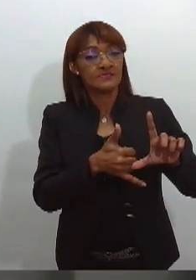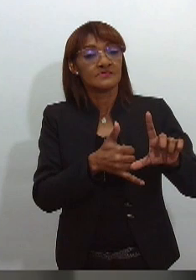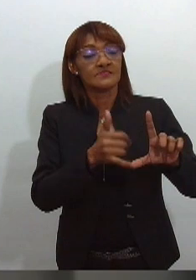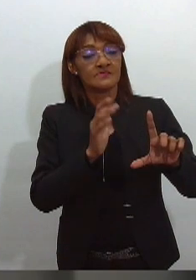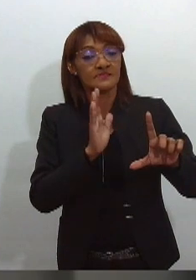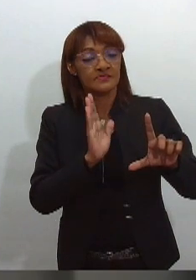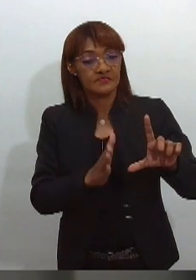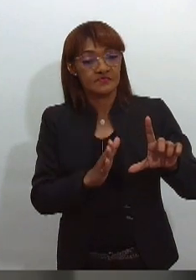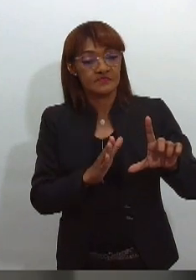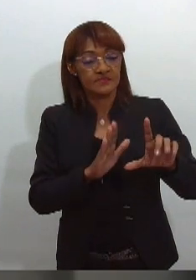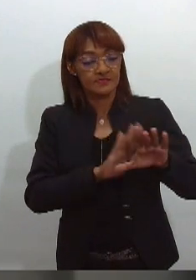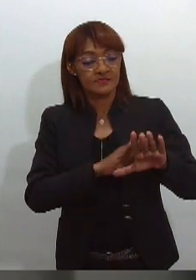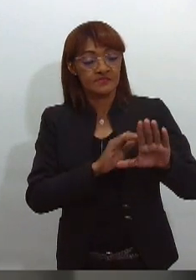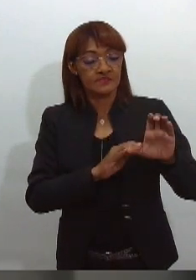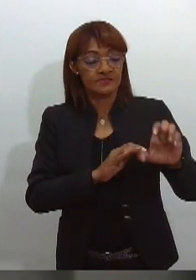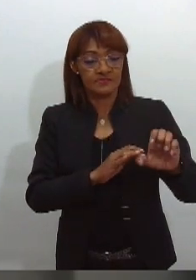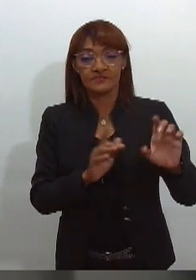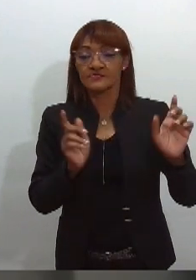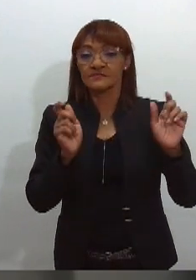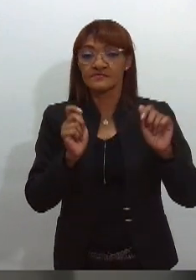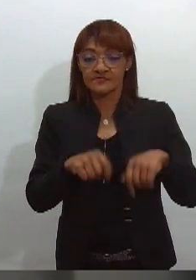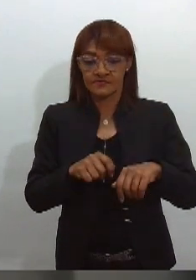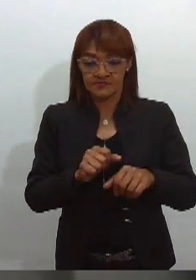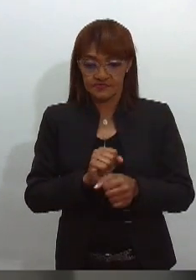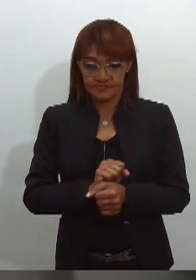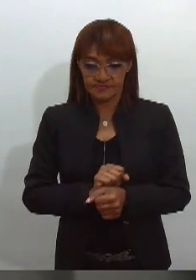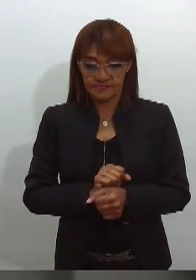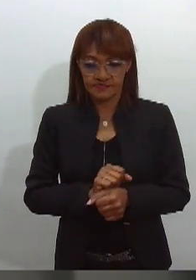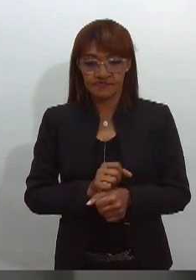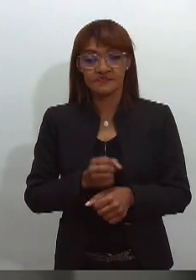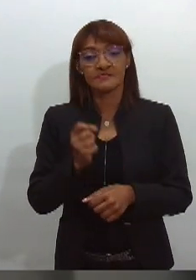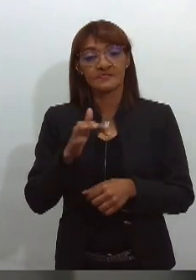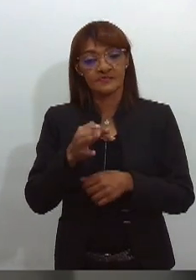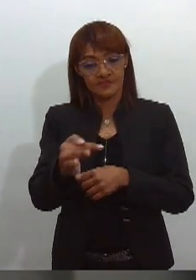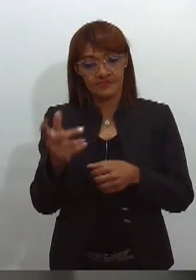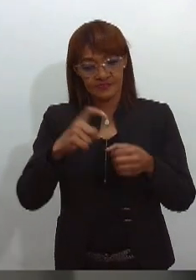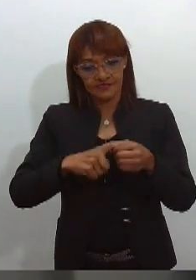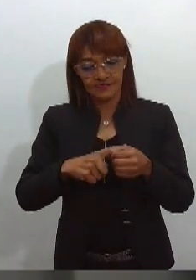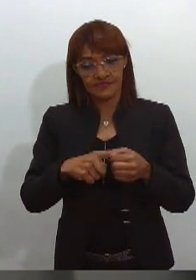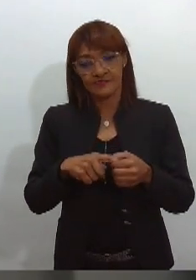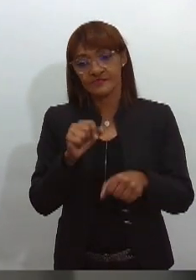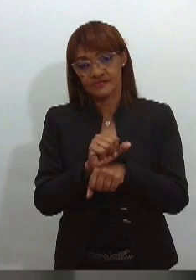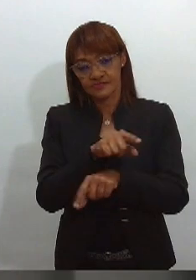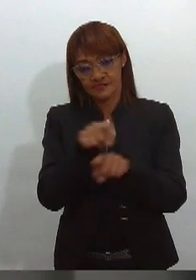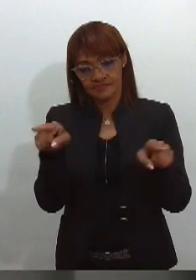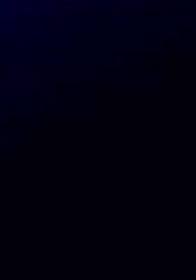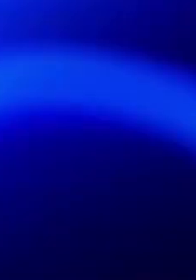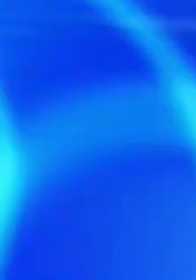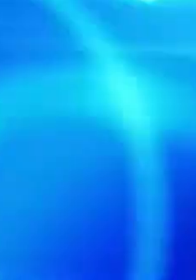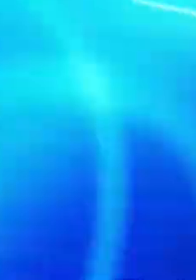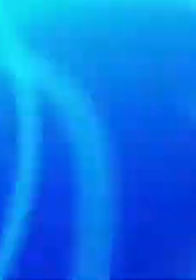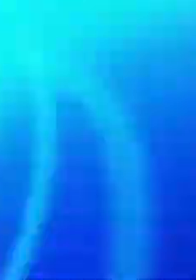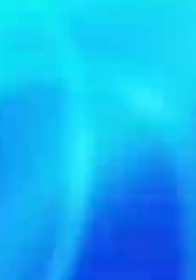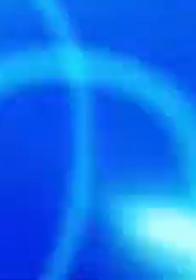esquerdo da tela, e será direcionado. Até o nosso próximo encontro, eu espero todos vocês. Até lá. Música.